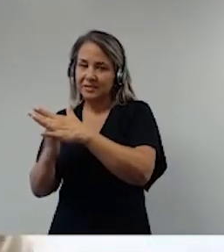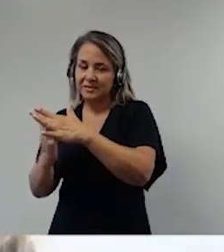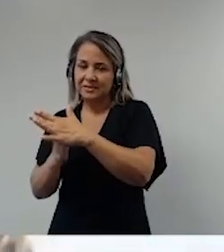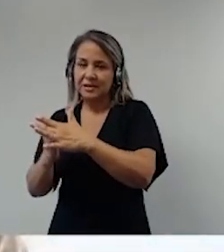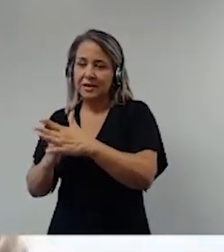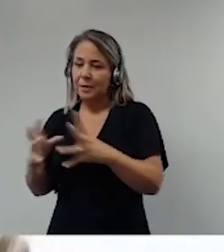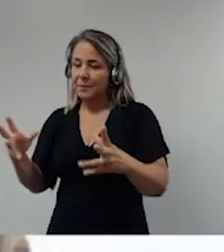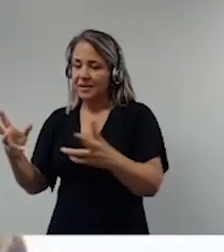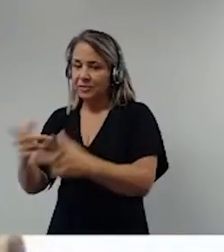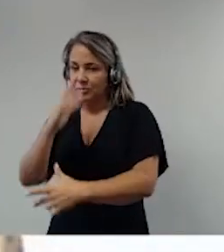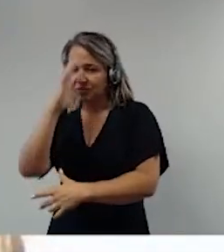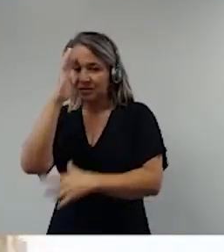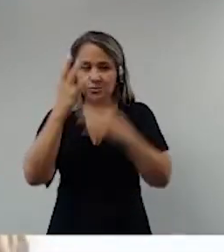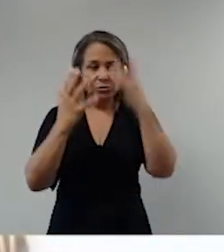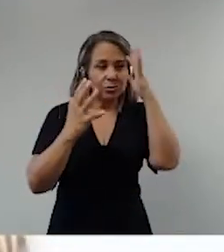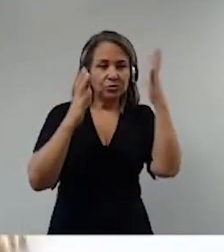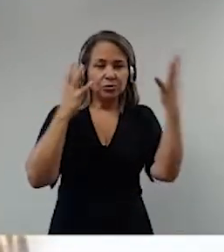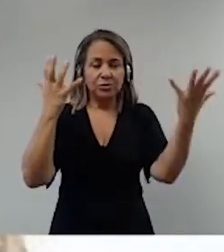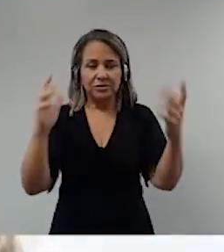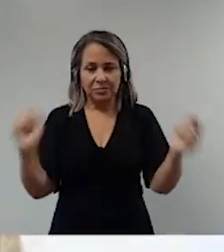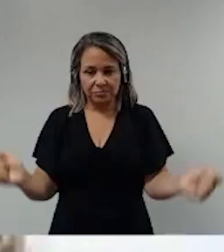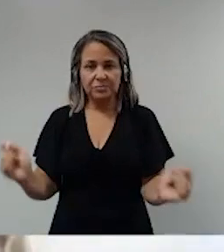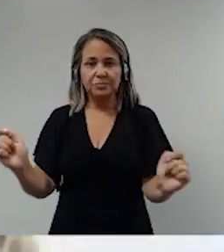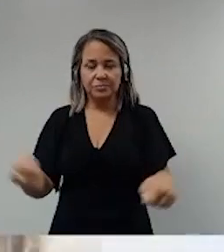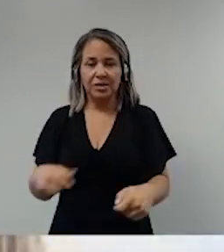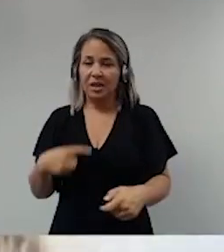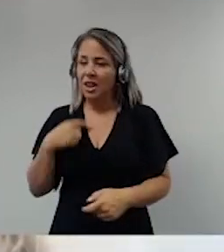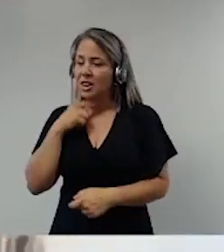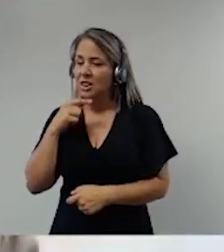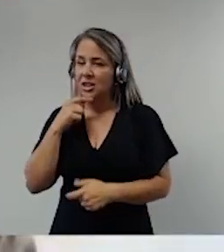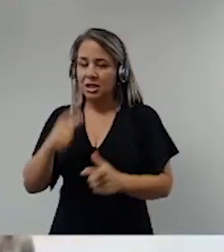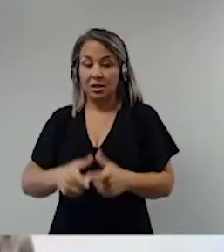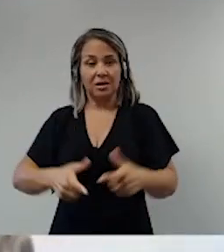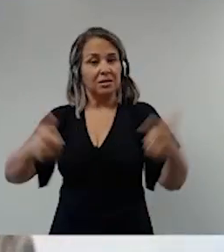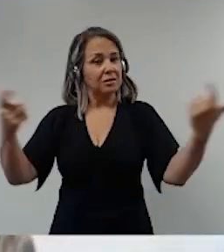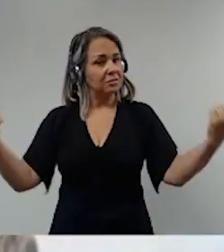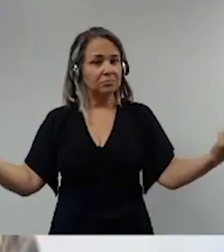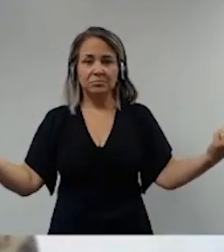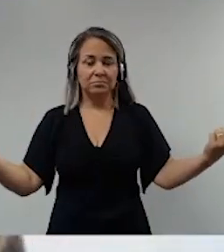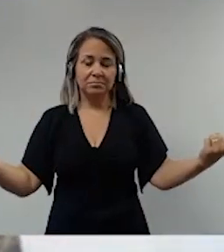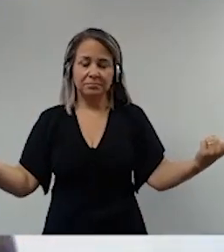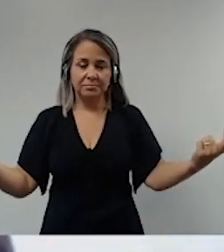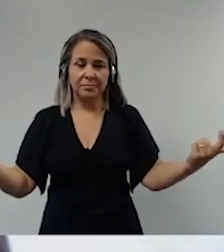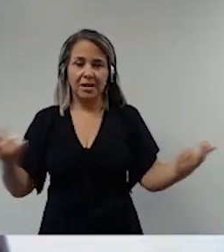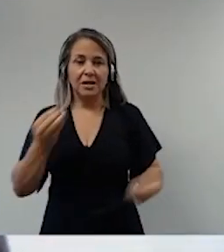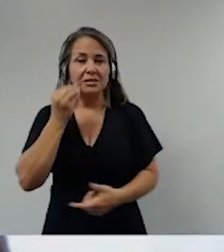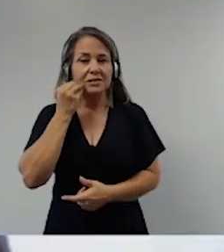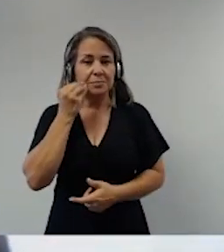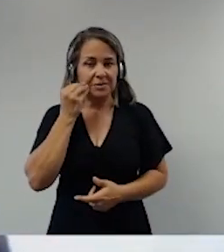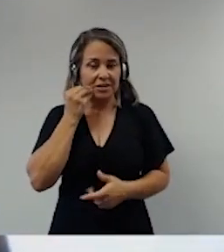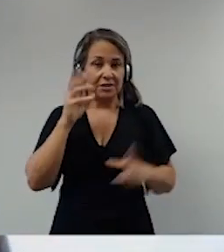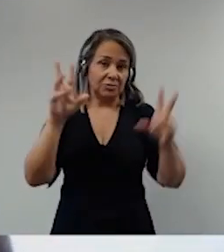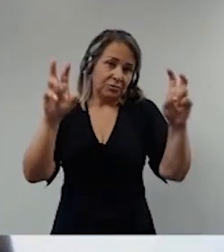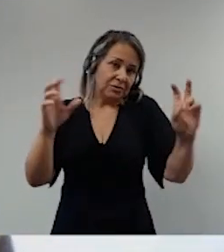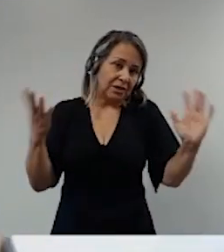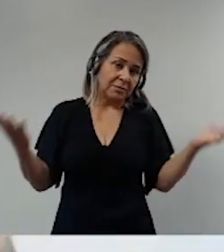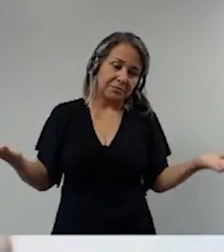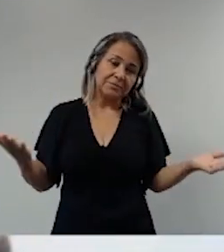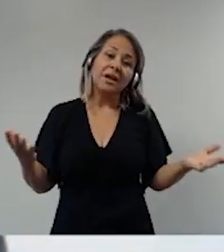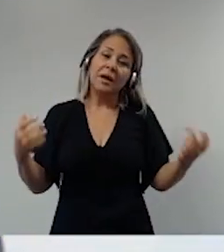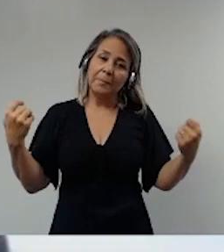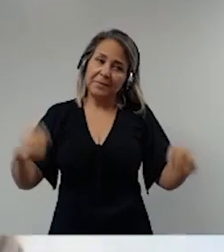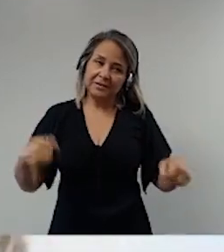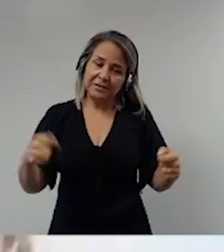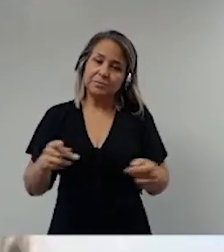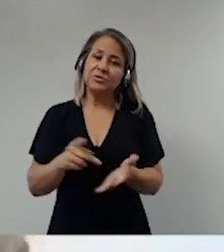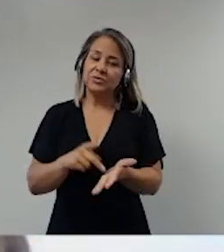para que todas as decisões, no momento que, obviamente, ninguém era grande, experiente nesse tema, né? Então, nós tivemos que,